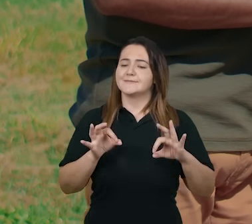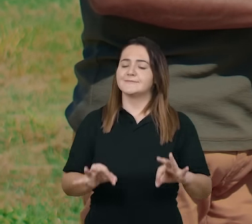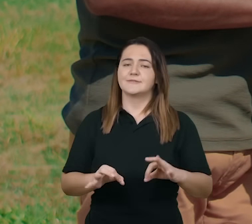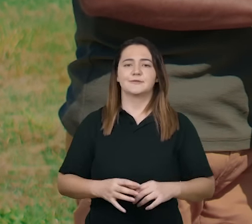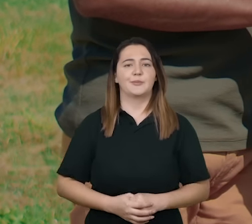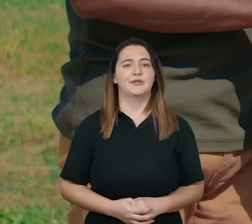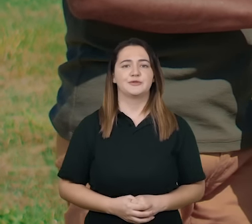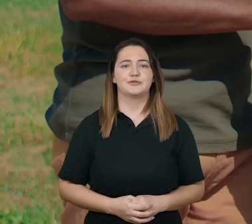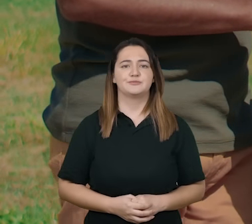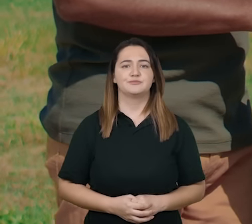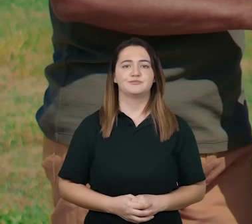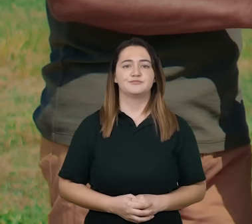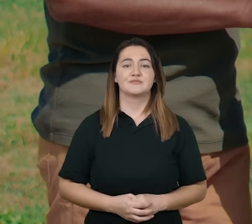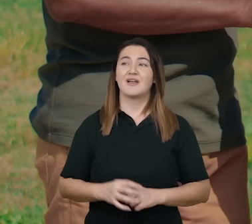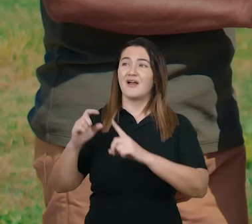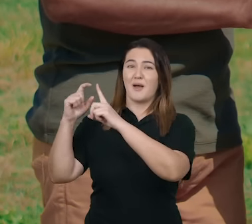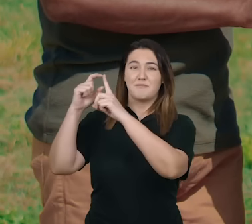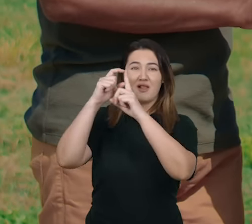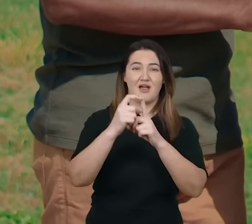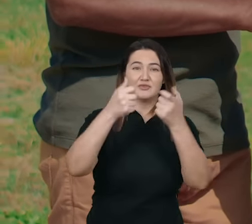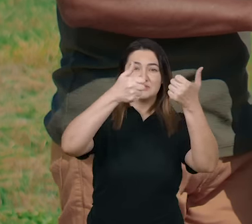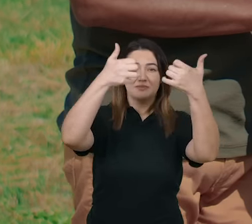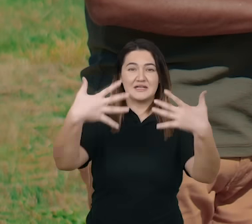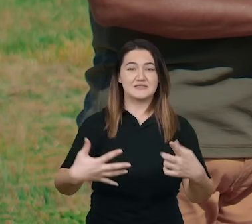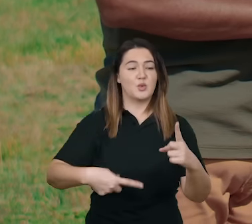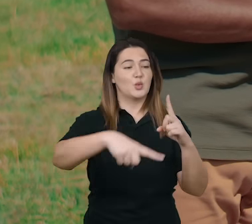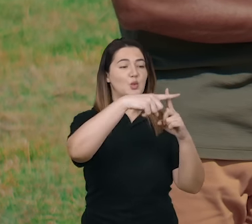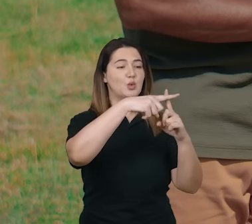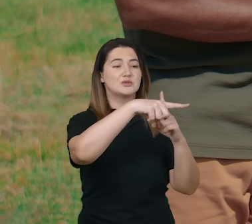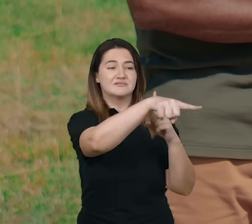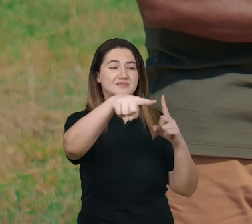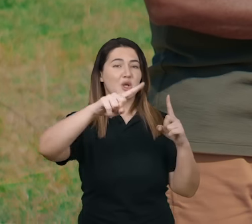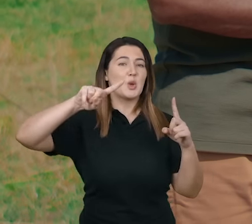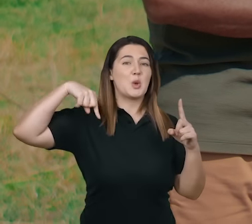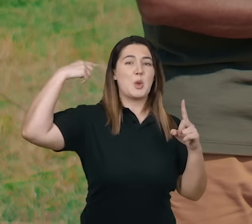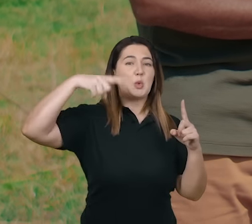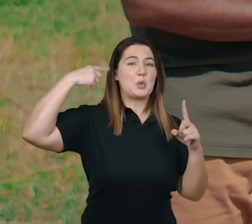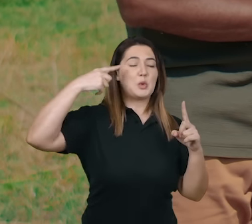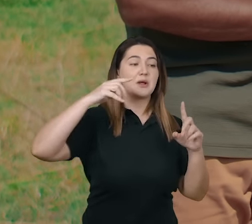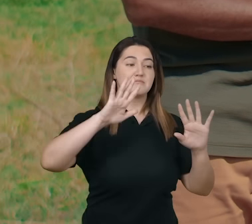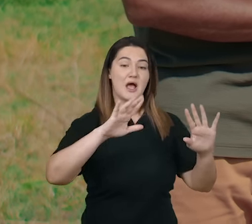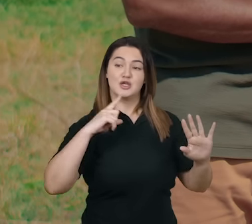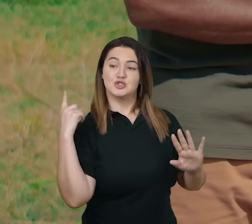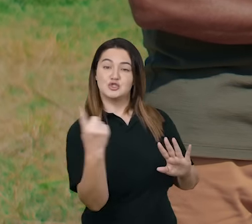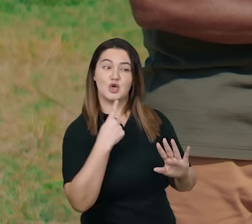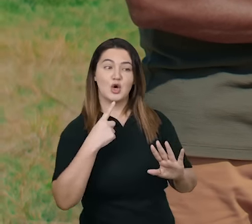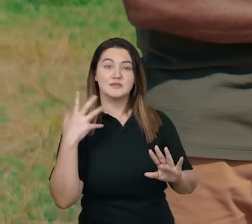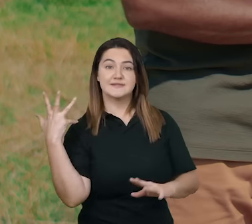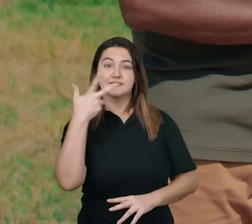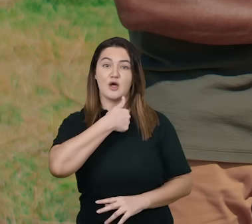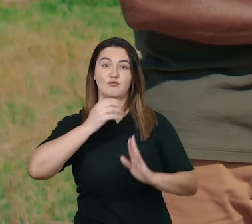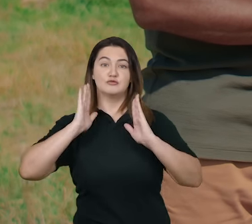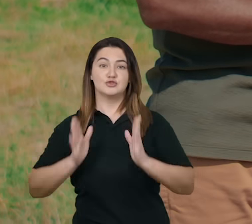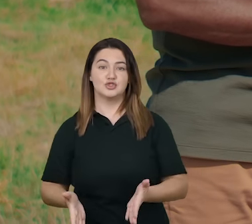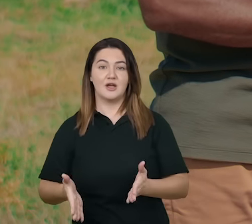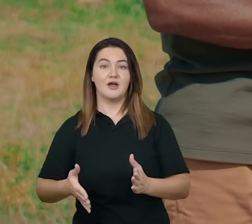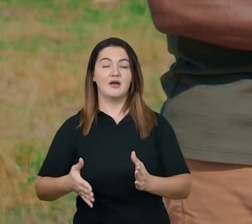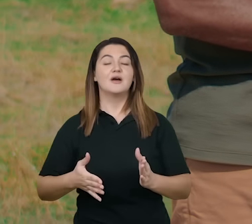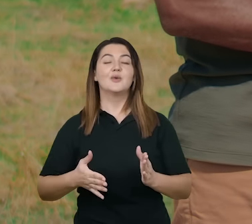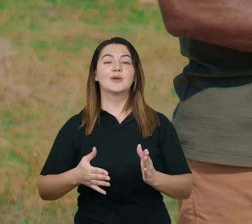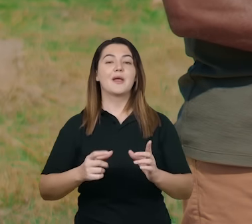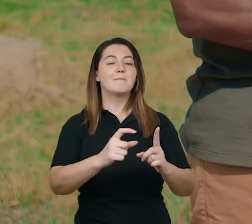Certamente, a palavra da cruz é loucura para os que se perdem, mas para nós que somos salvos, ela